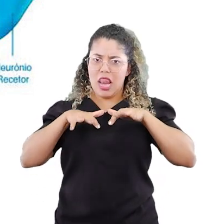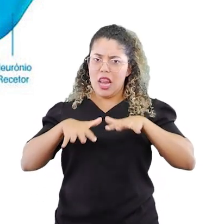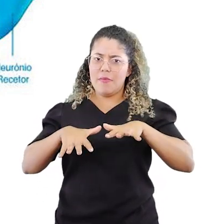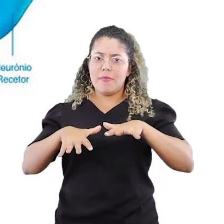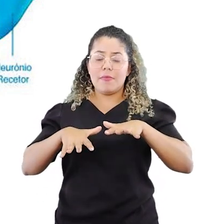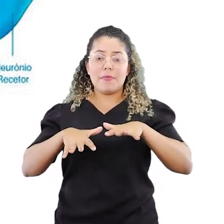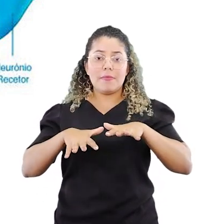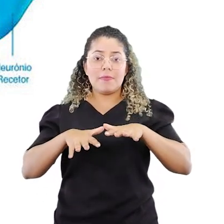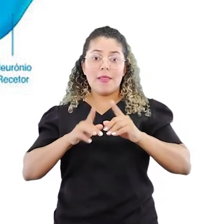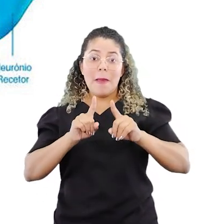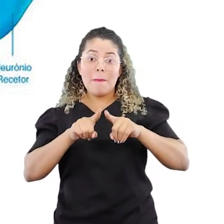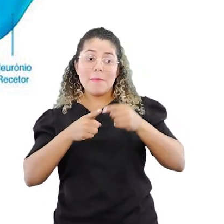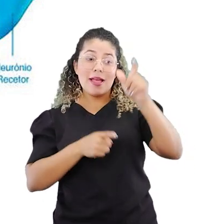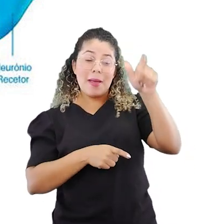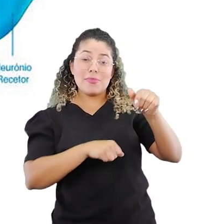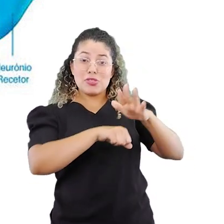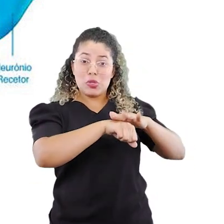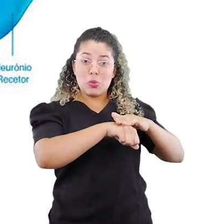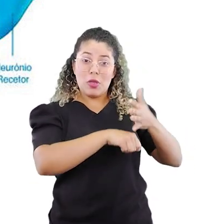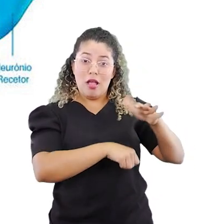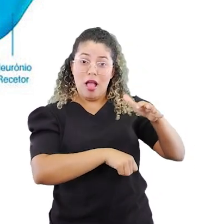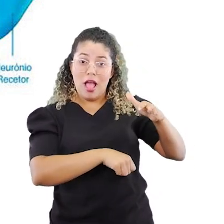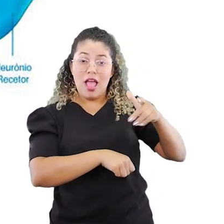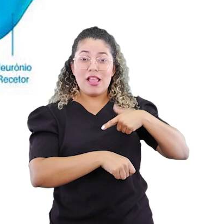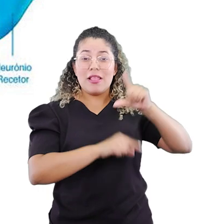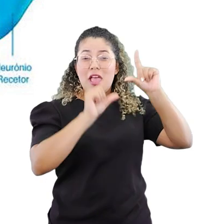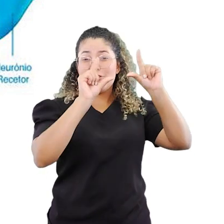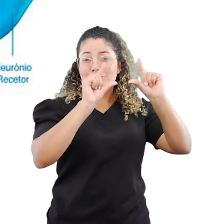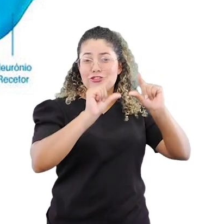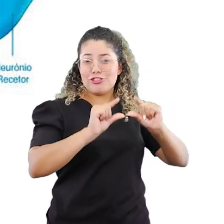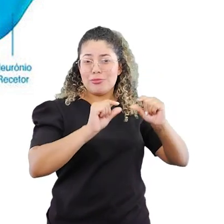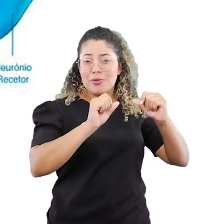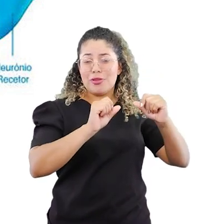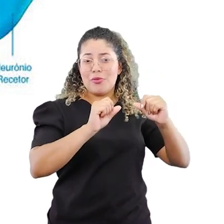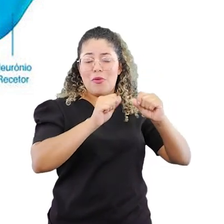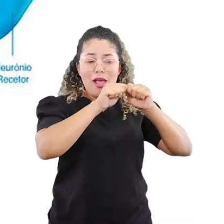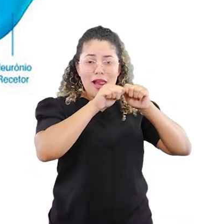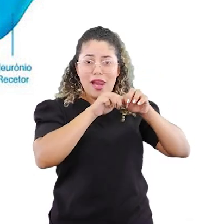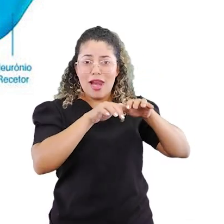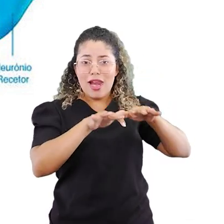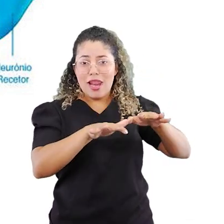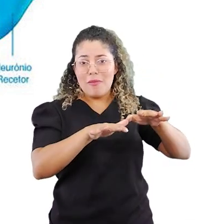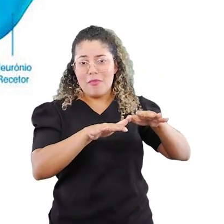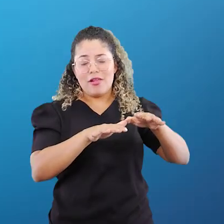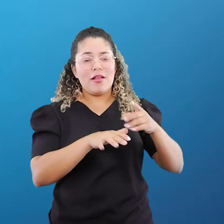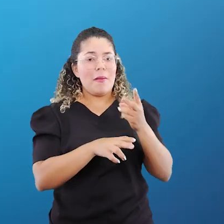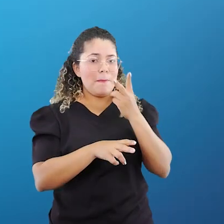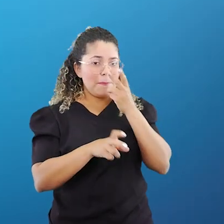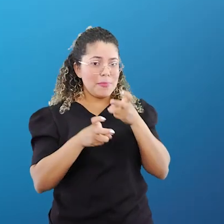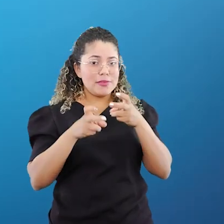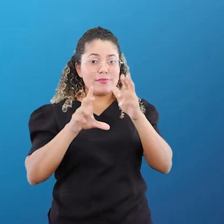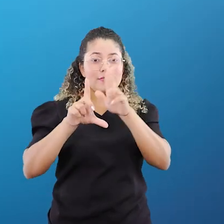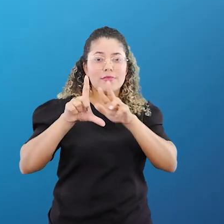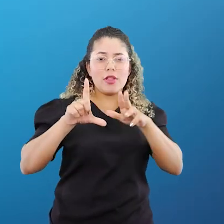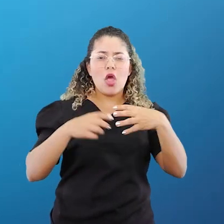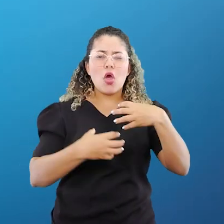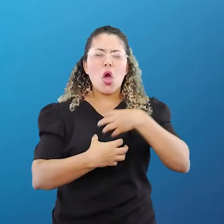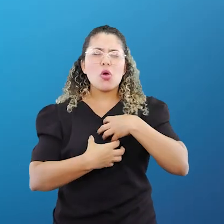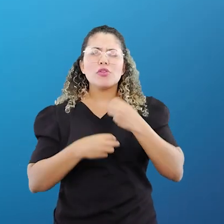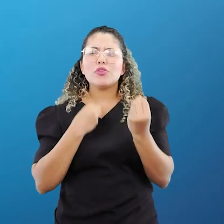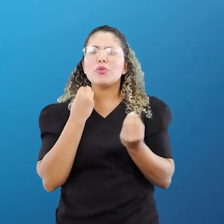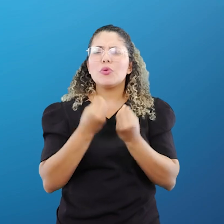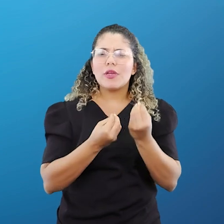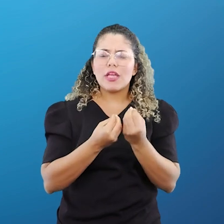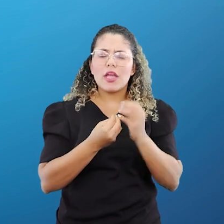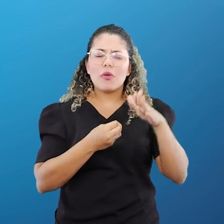liberado. Já na doença de Parkinson nós temos uma menor quantidade desse hormônio sendo liberado. Quais são os sintomas do mal